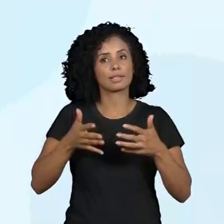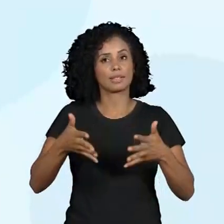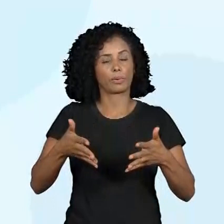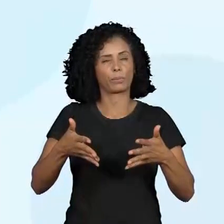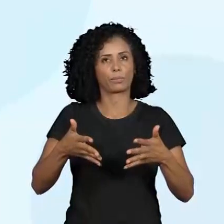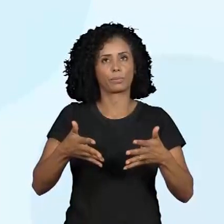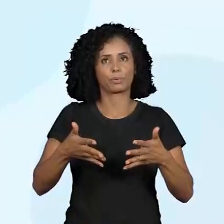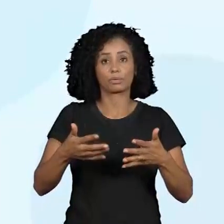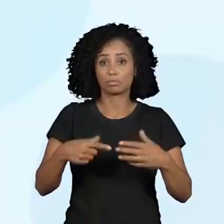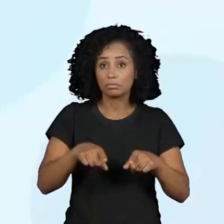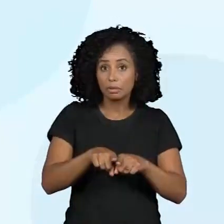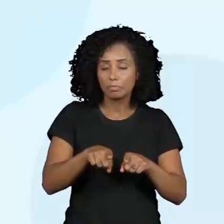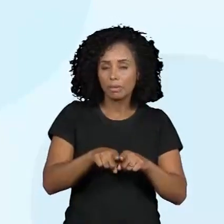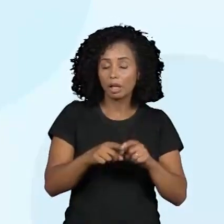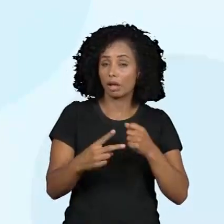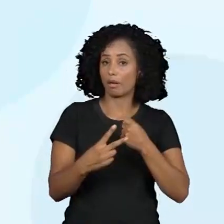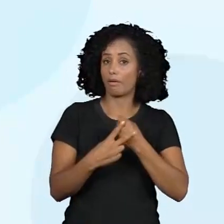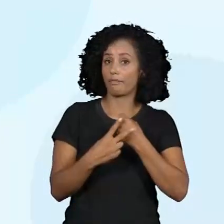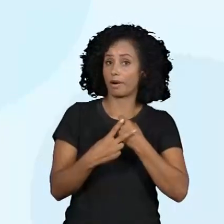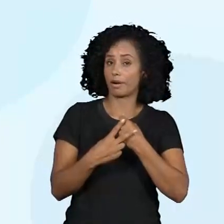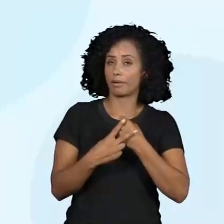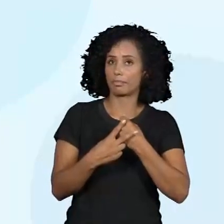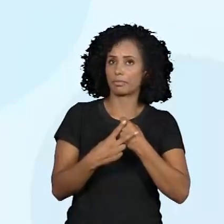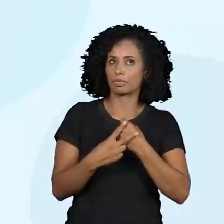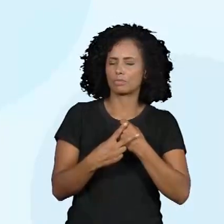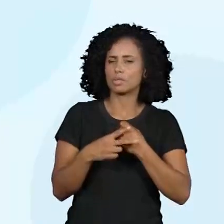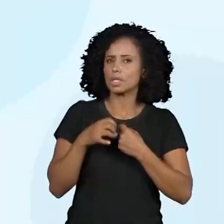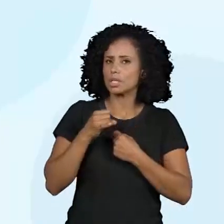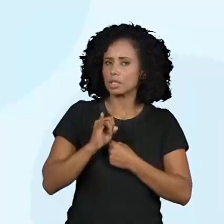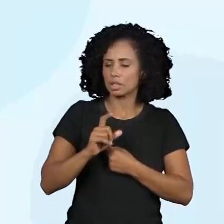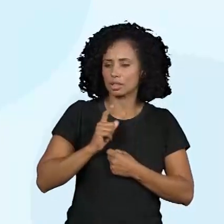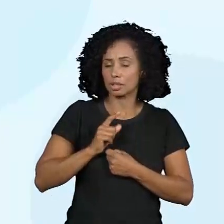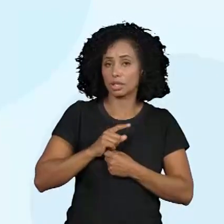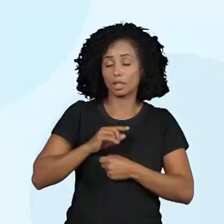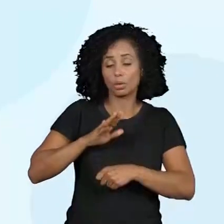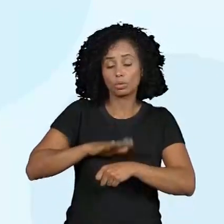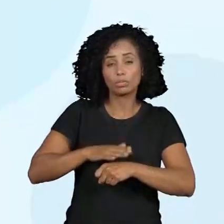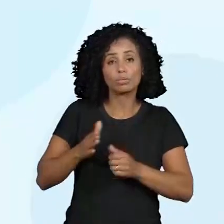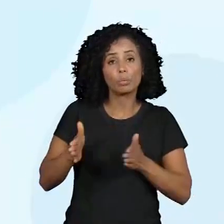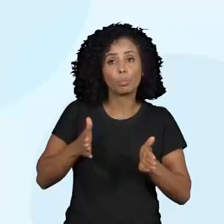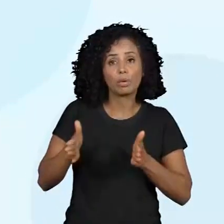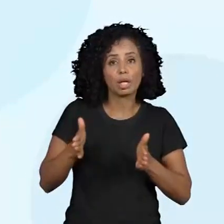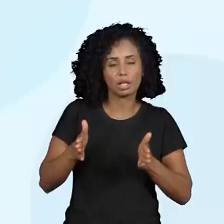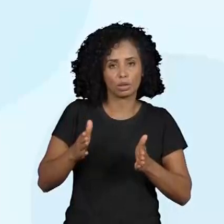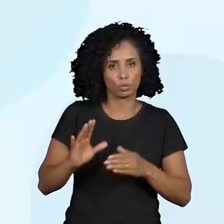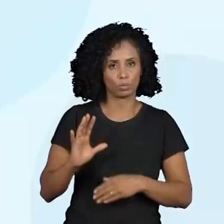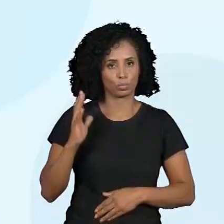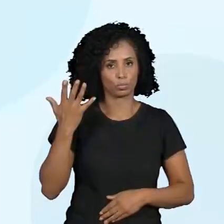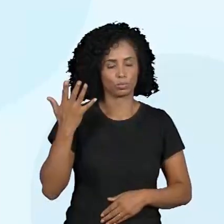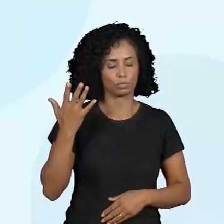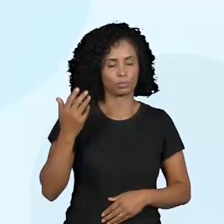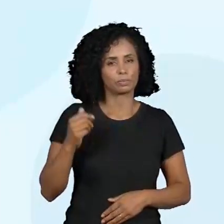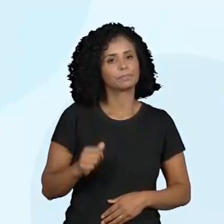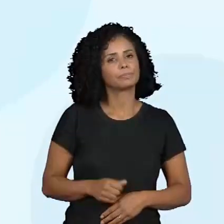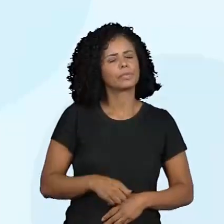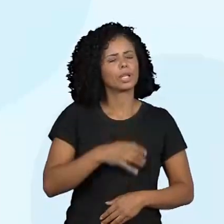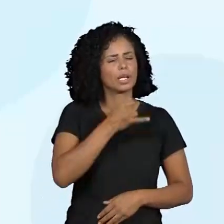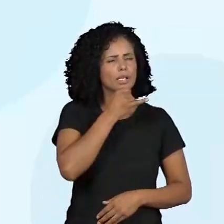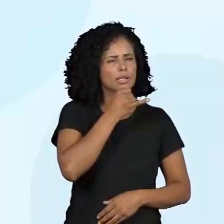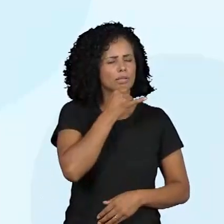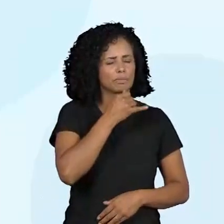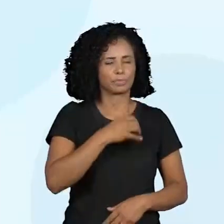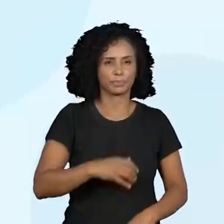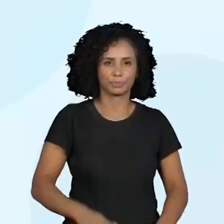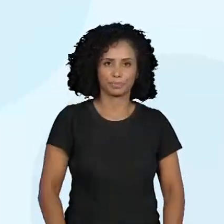a ação e o verbo com o tempo em que acontece vejamos alguns